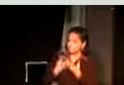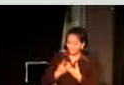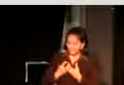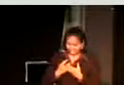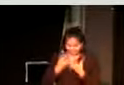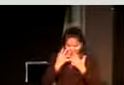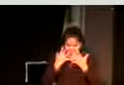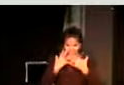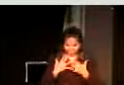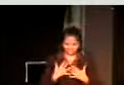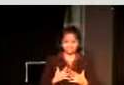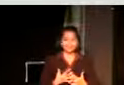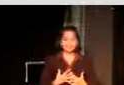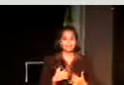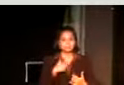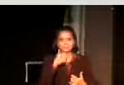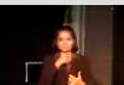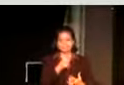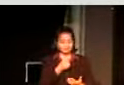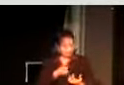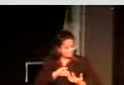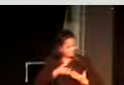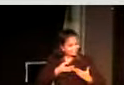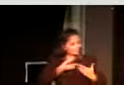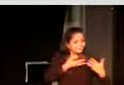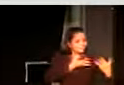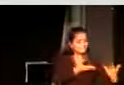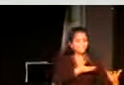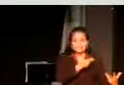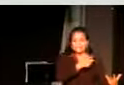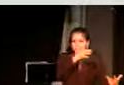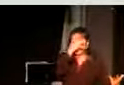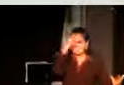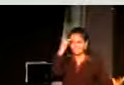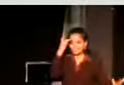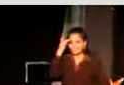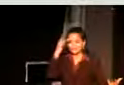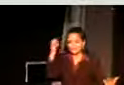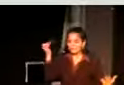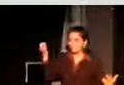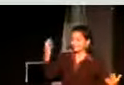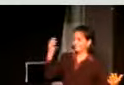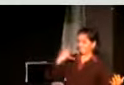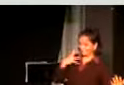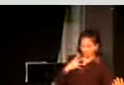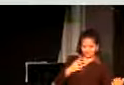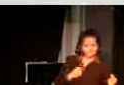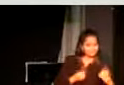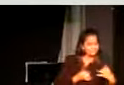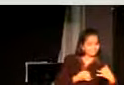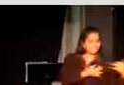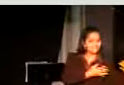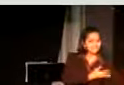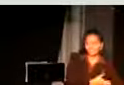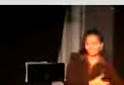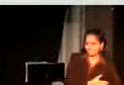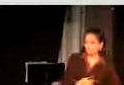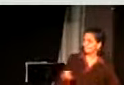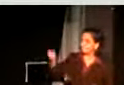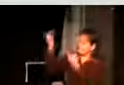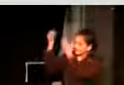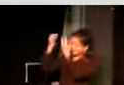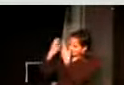por isso que Cristo trata em particular utilizando-se do termo no grego